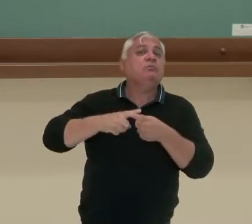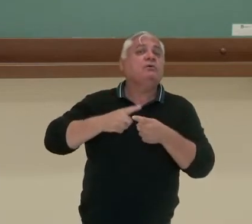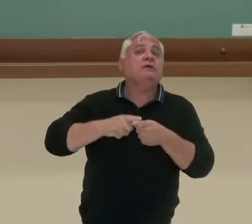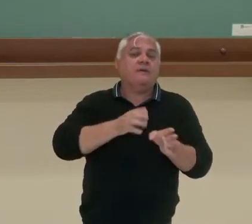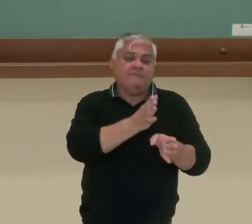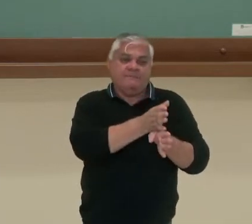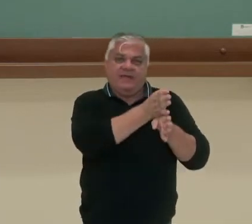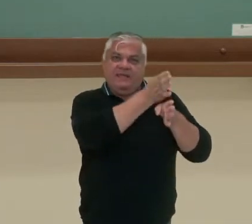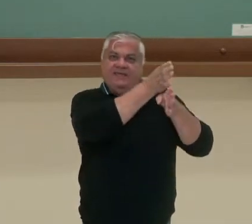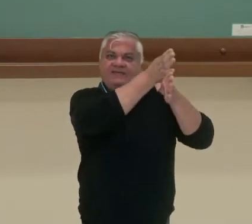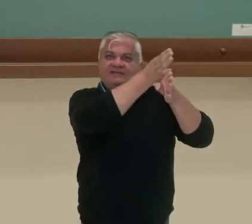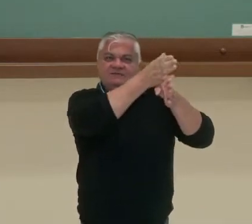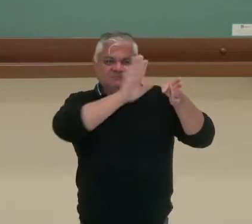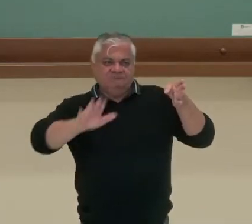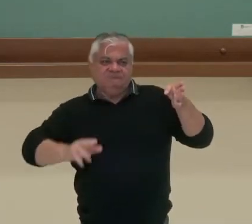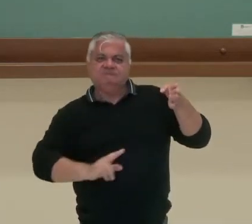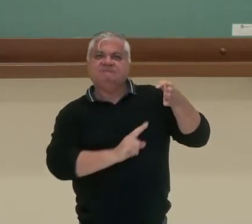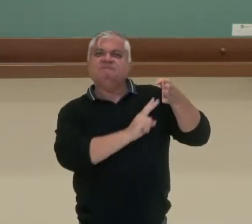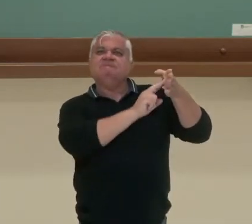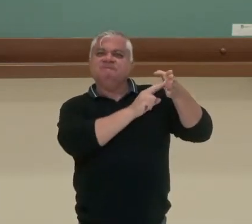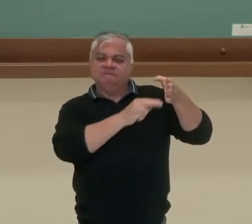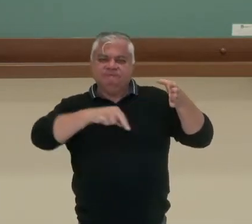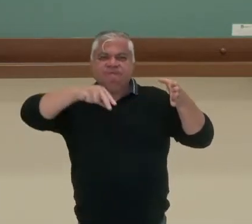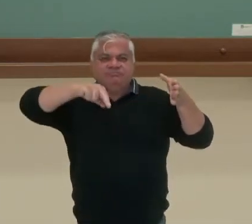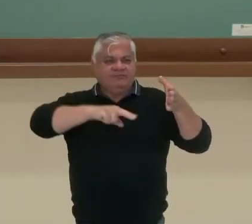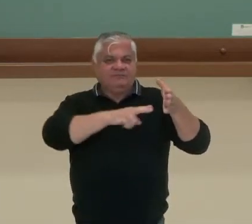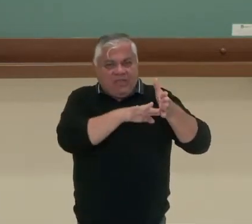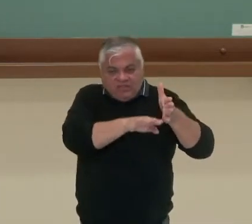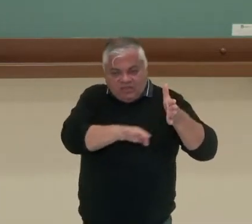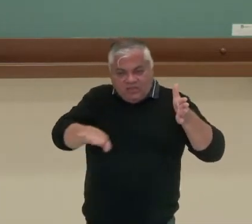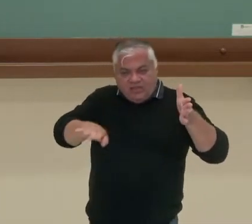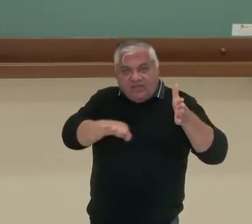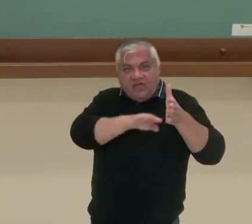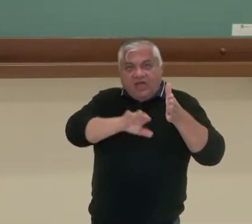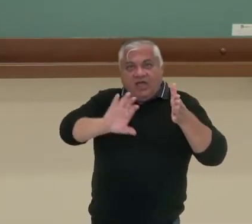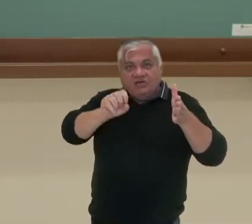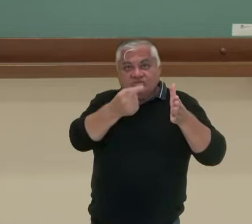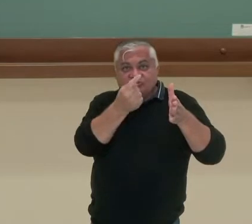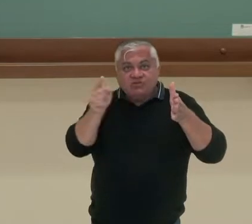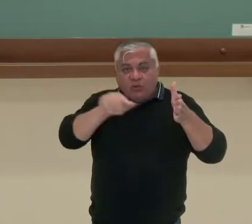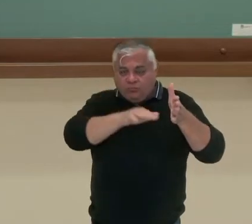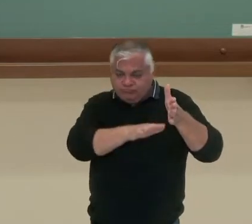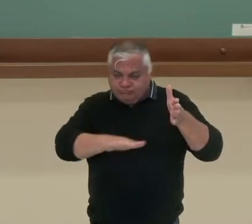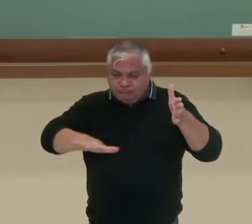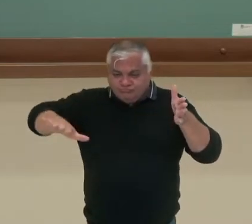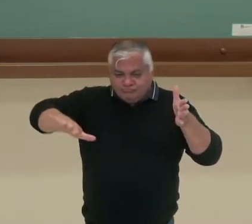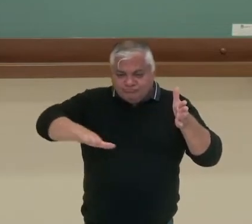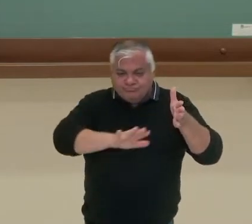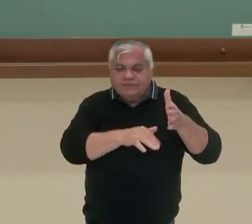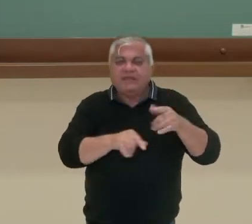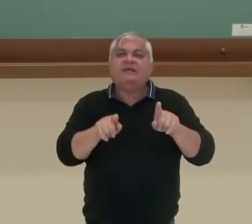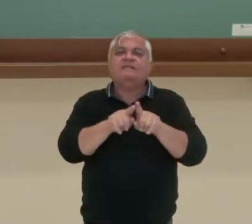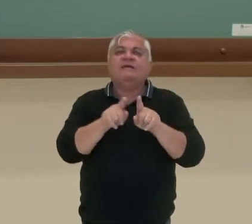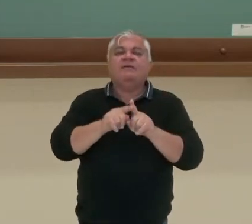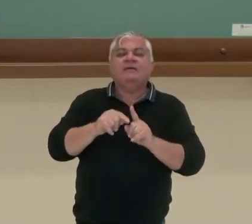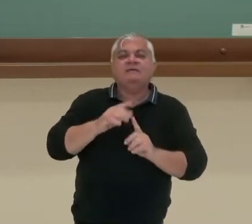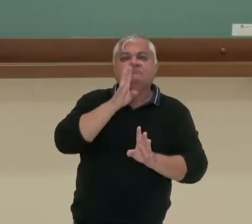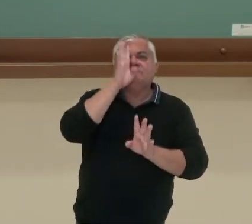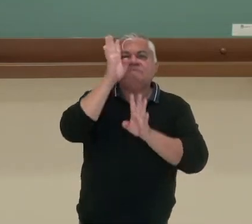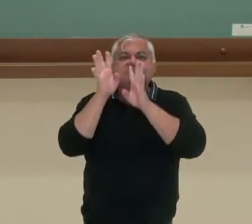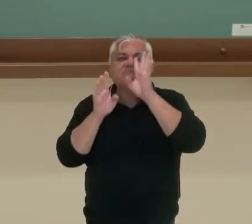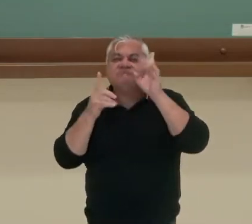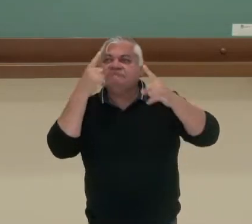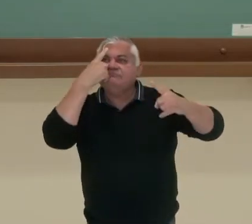muito a parede como superfície da dança, vai utilizar o chão como superfície da dança, vai trazer muita da questão de improvisação, ela